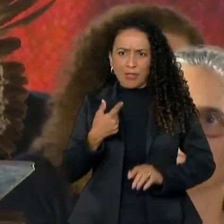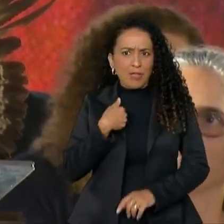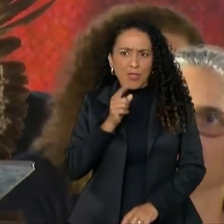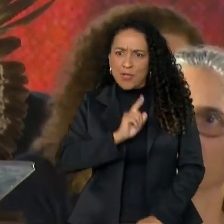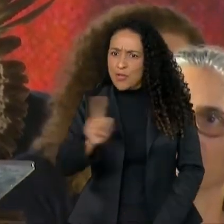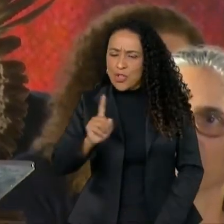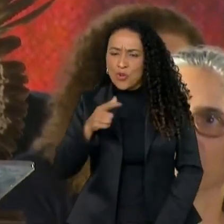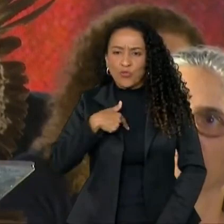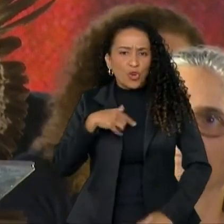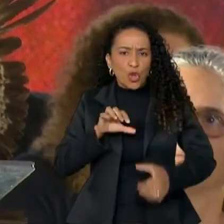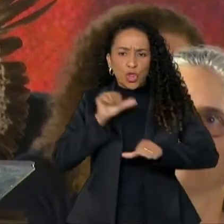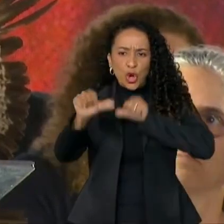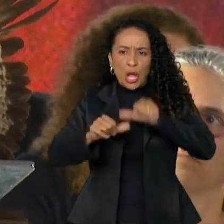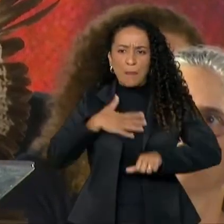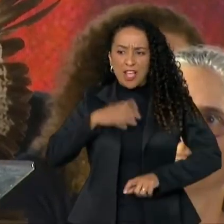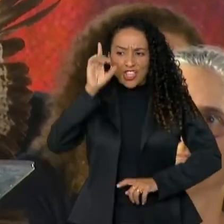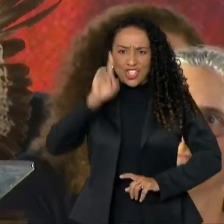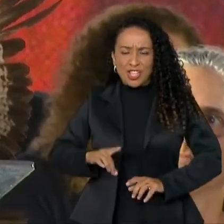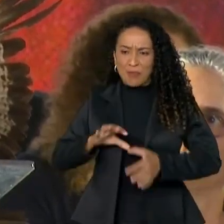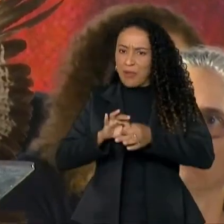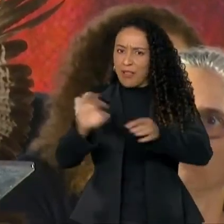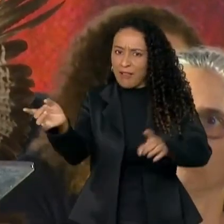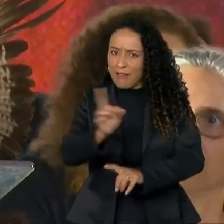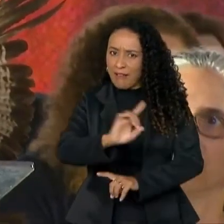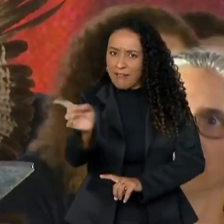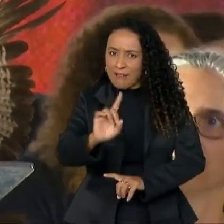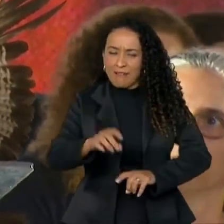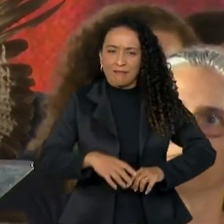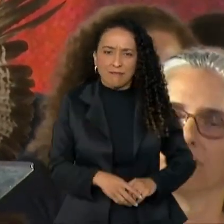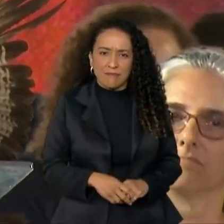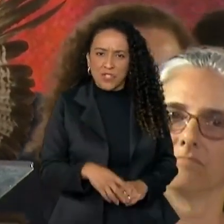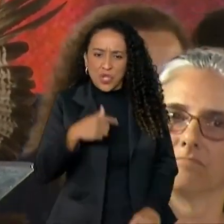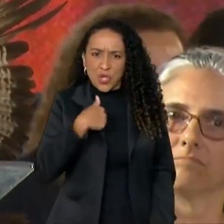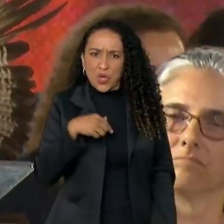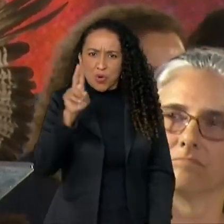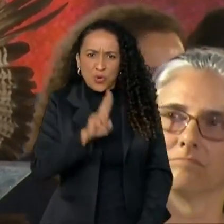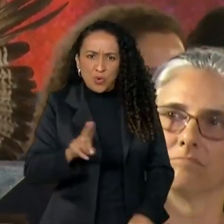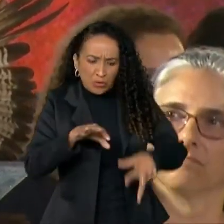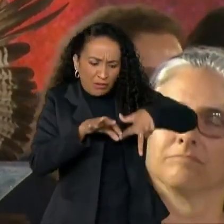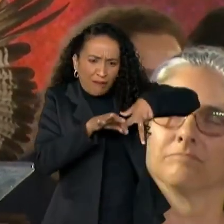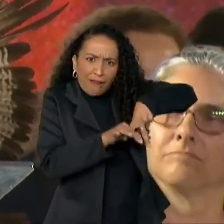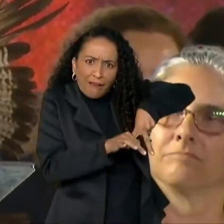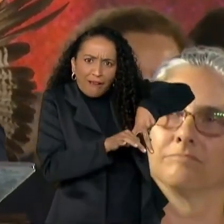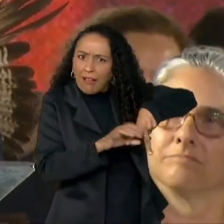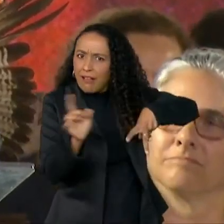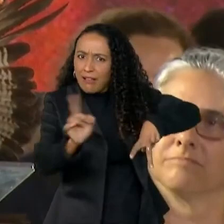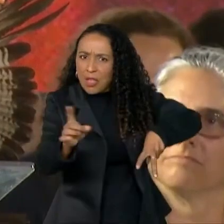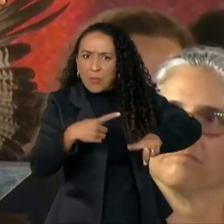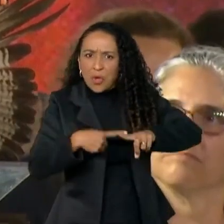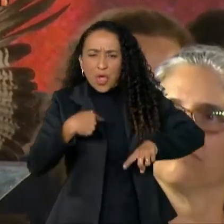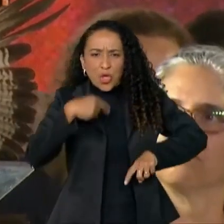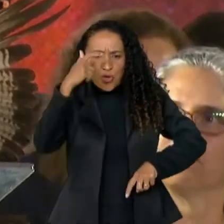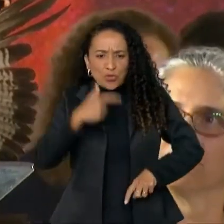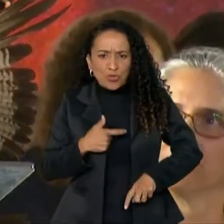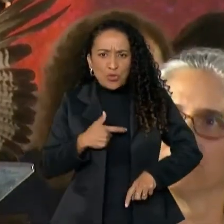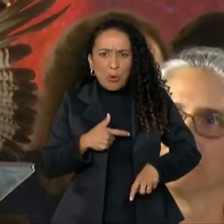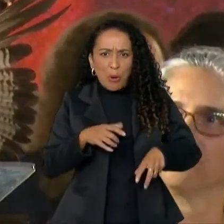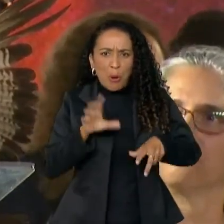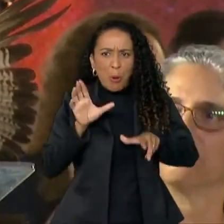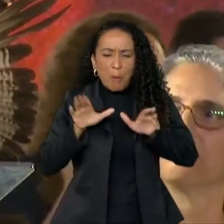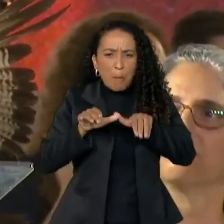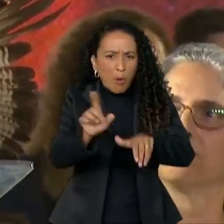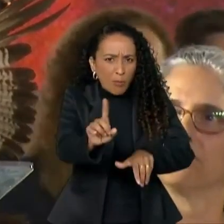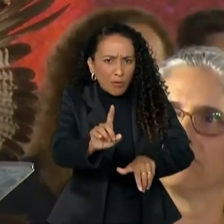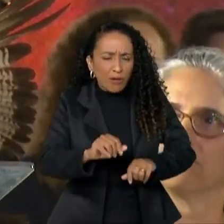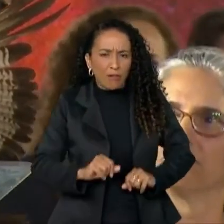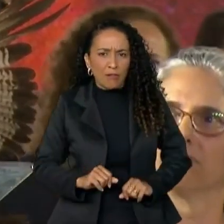troco a minha dignidade pela minha liberdade. Eu não uso caneleira porque não sou povo correndo. E